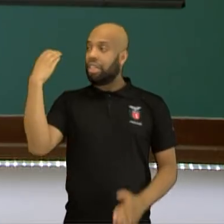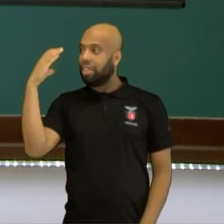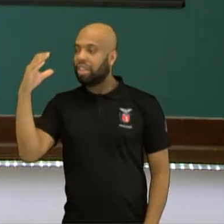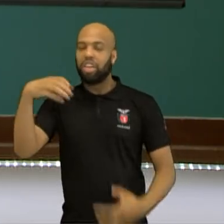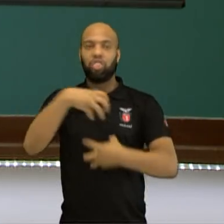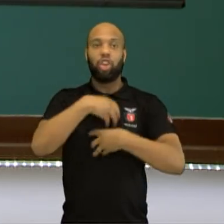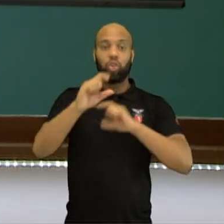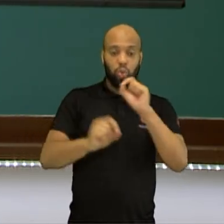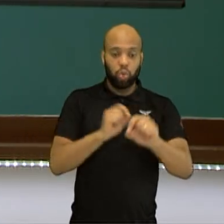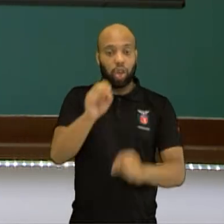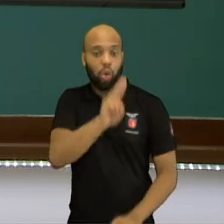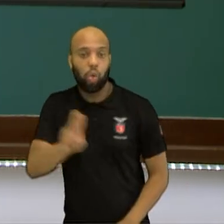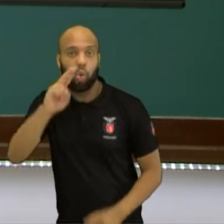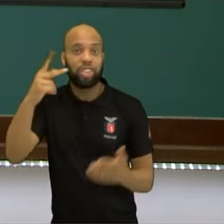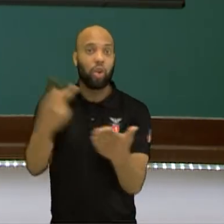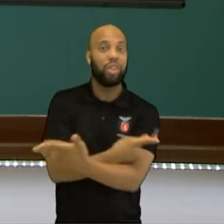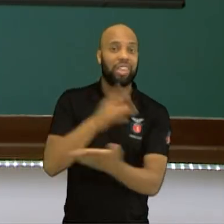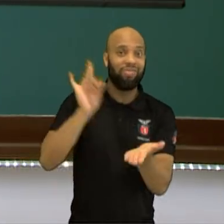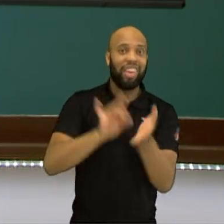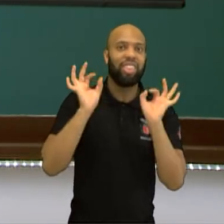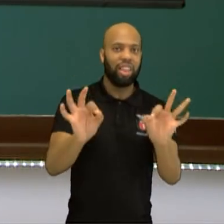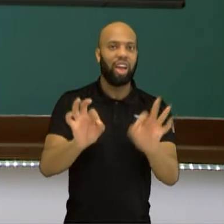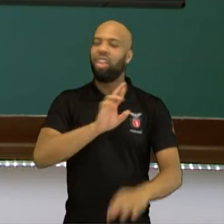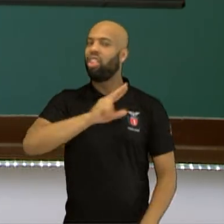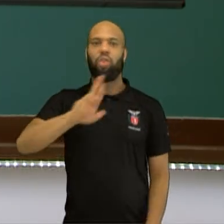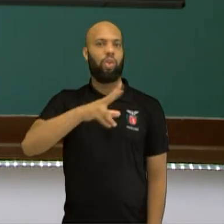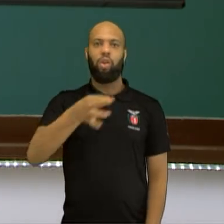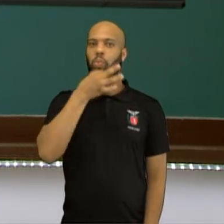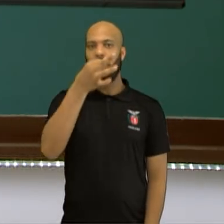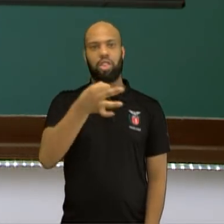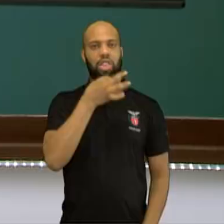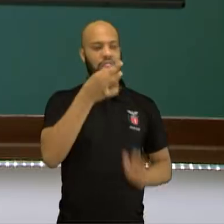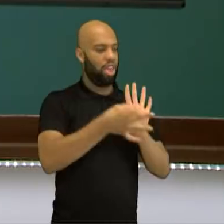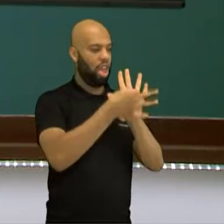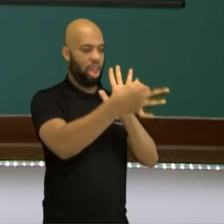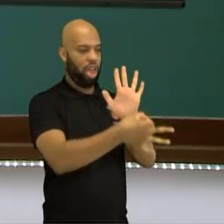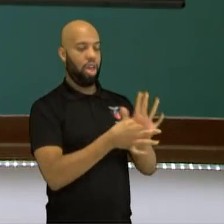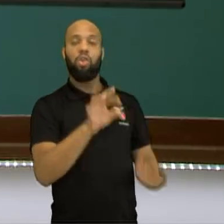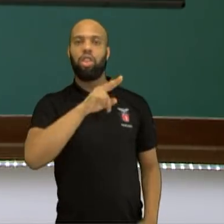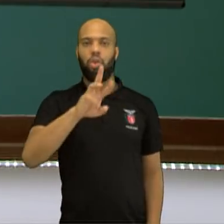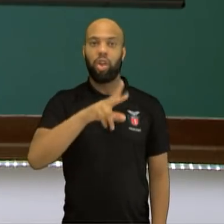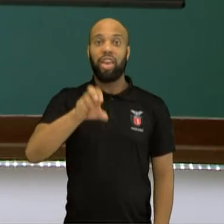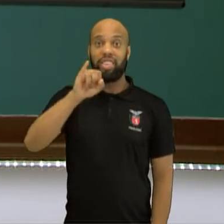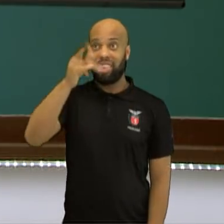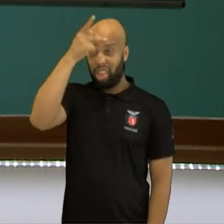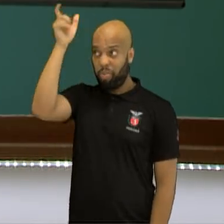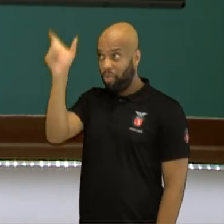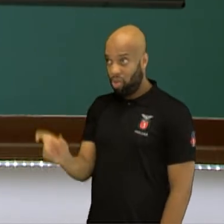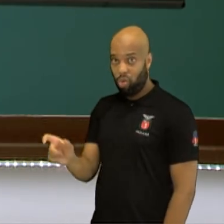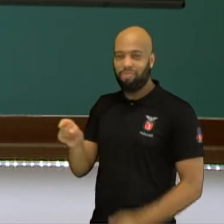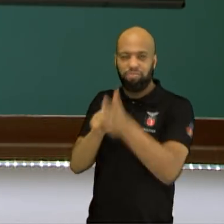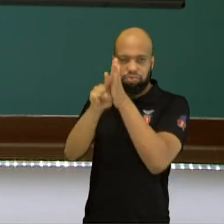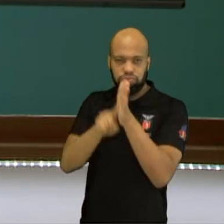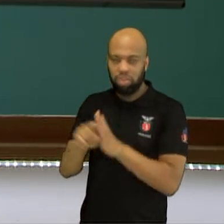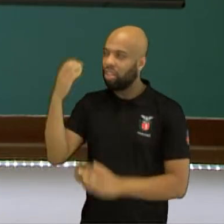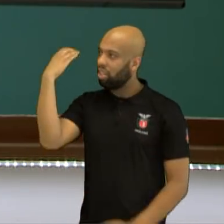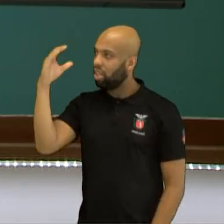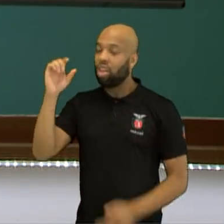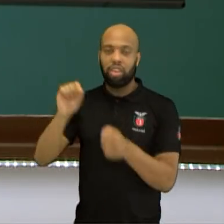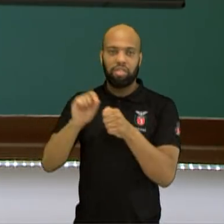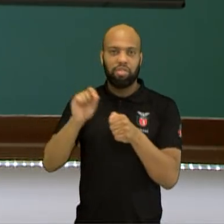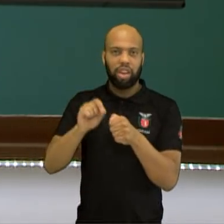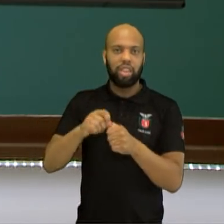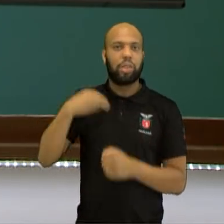com fatos e não com opiniões. Então, quando um cientista realiza determinado experimento, aquilo